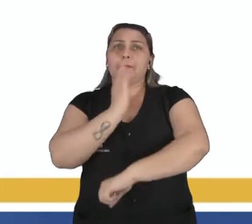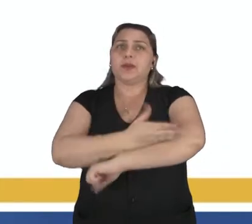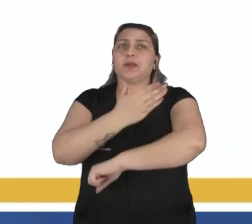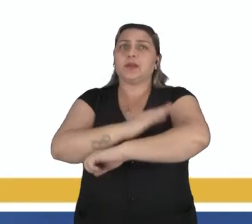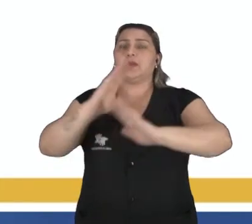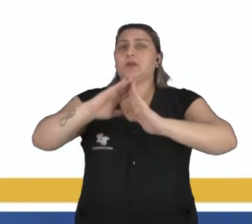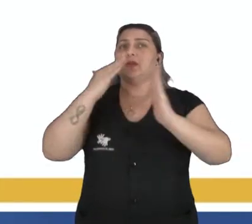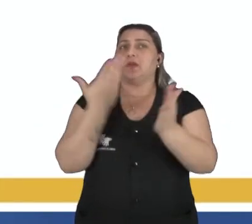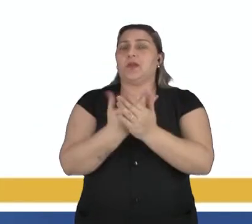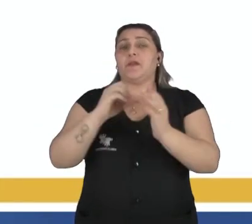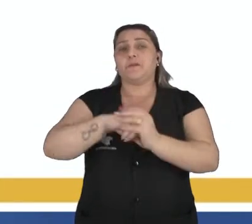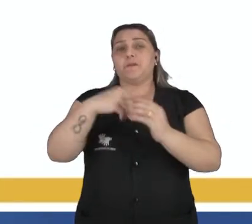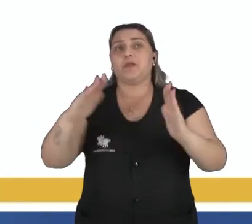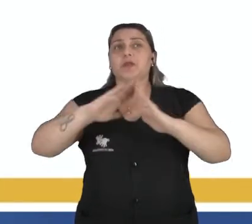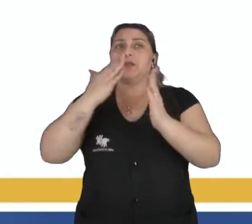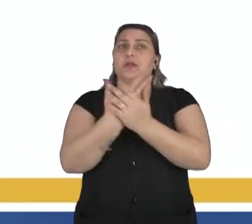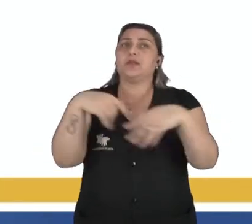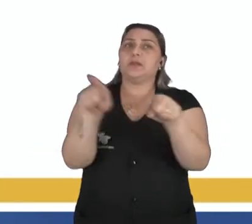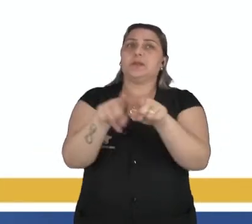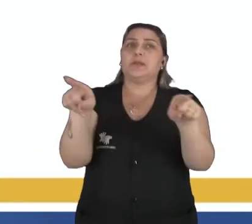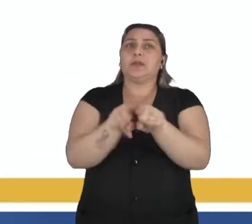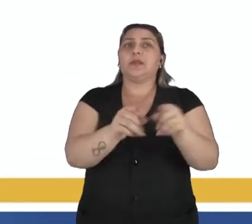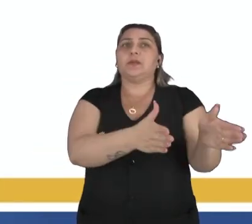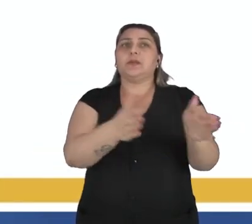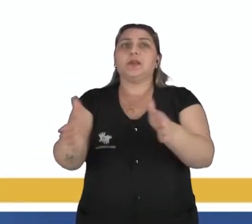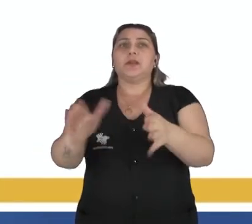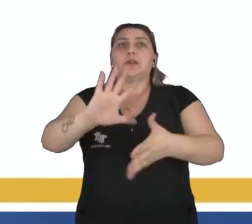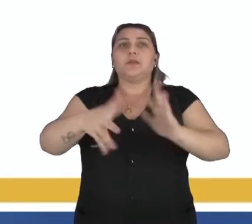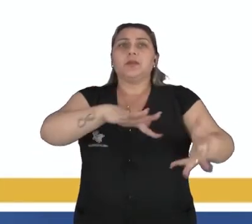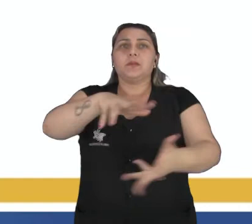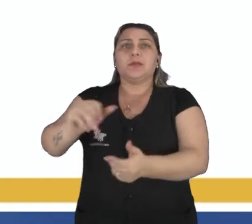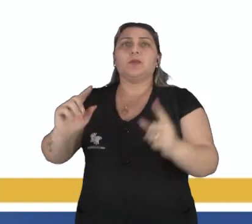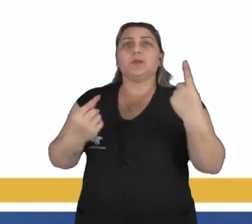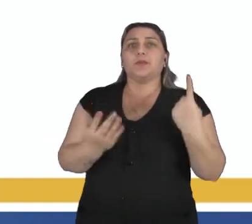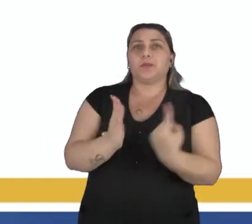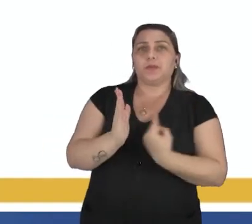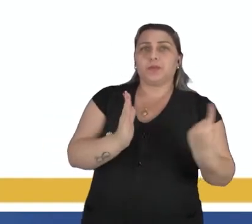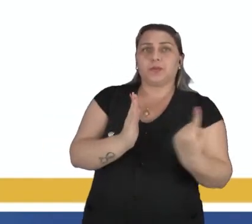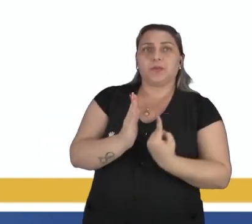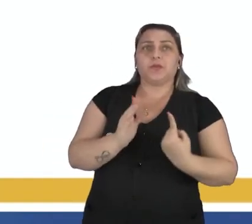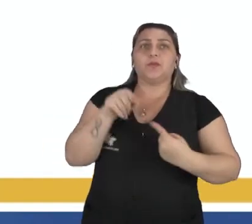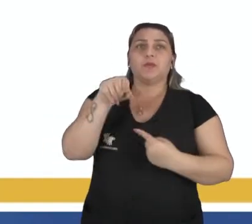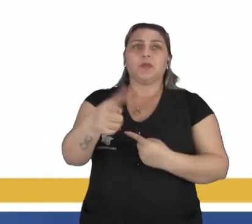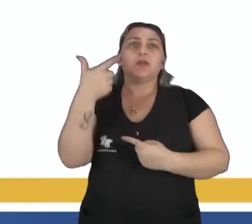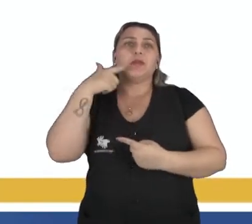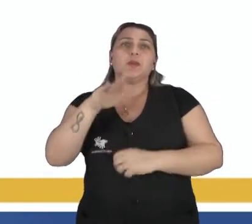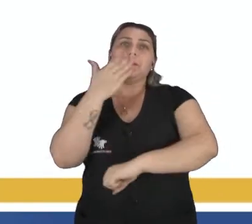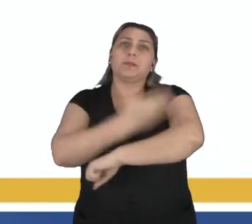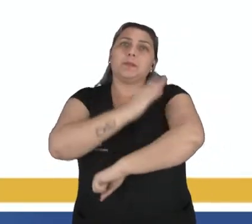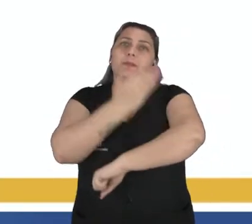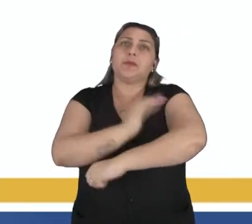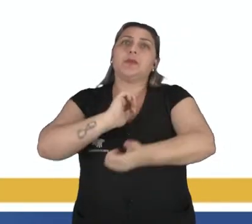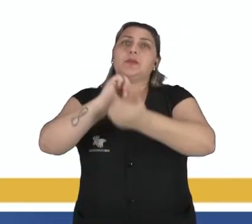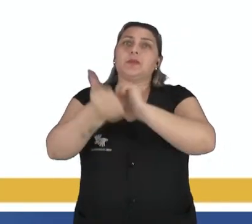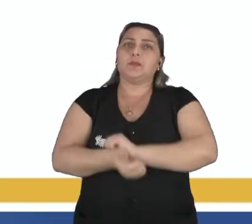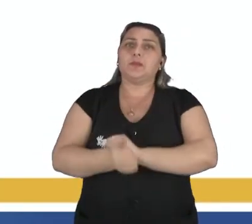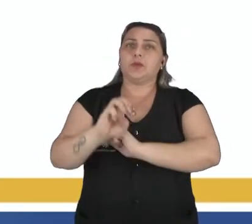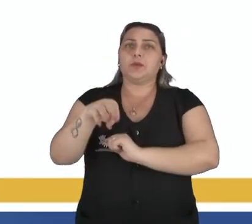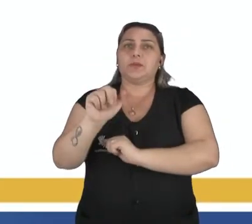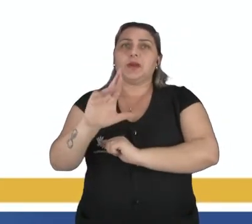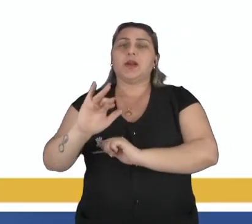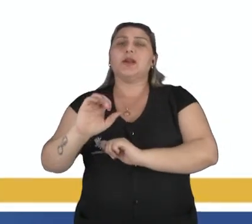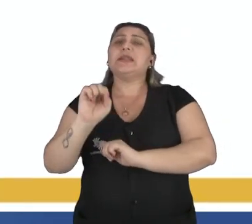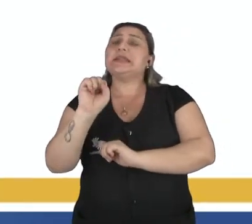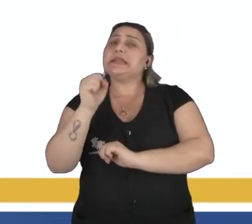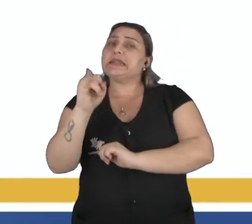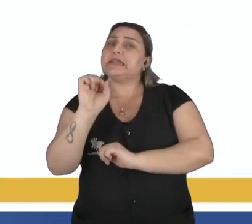já praticou na escola e fora da escola? E nesse período de pandemia e isolamento social, você consegue praticar algum esporte